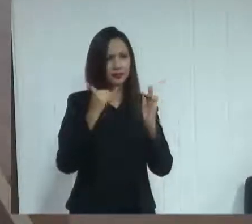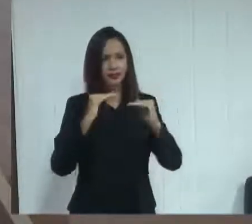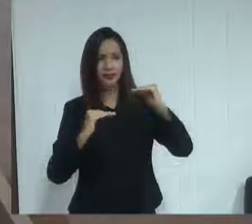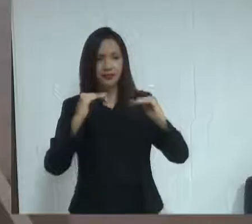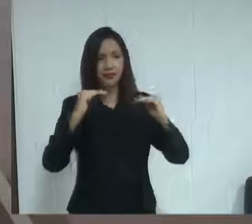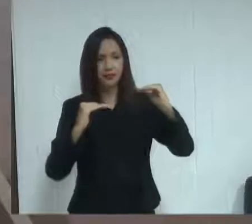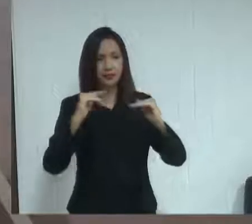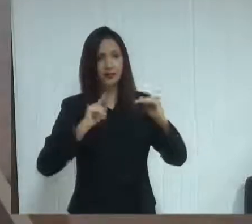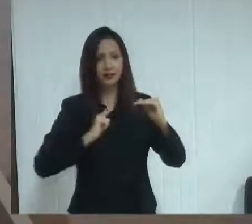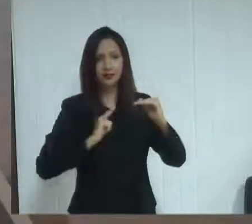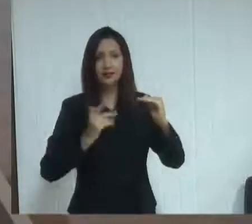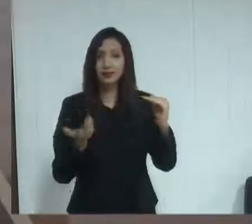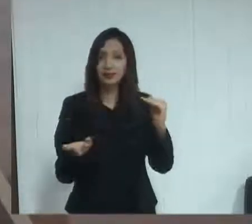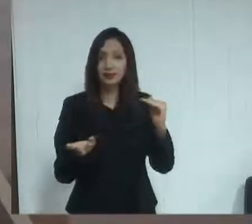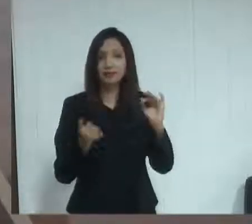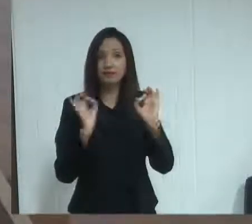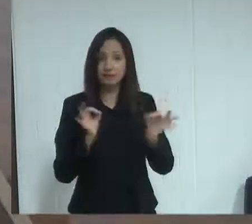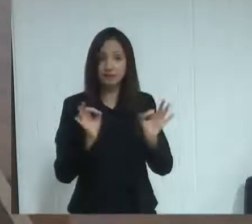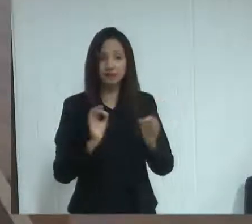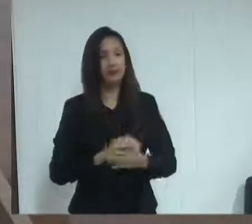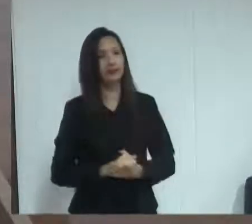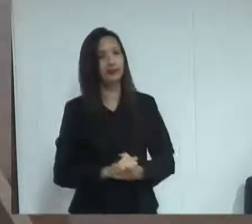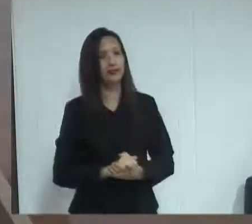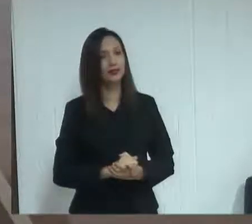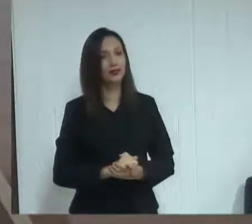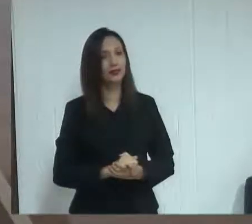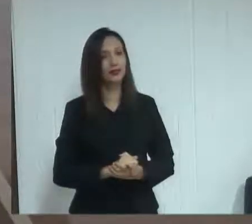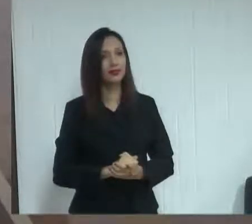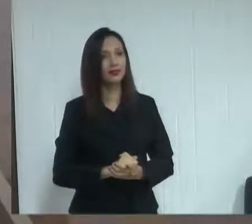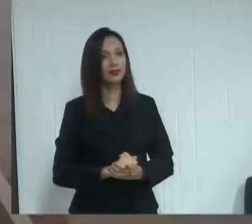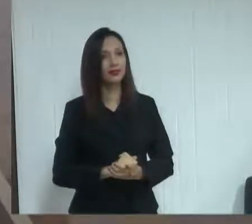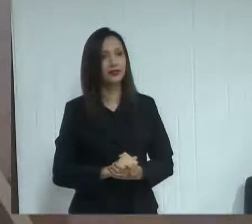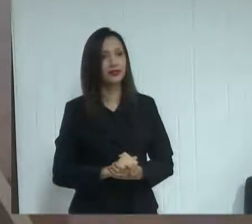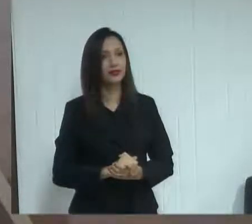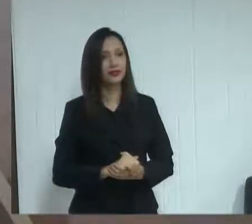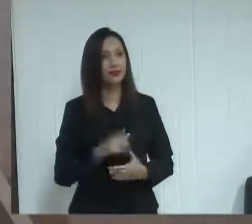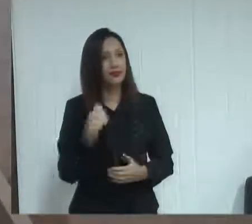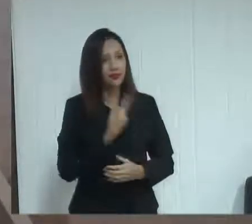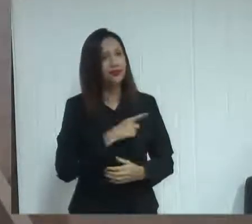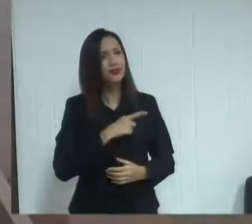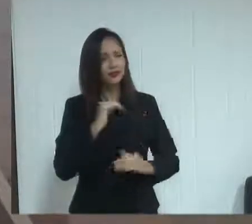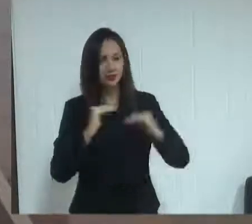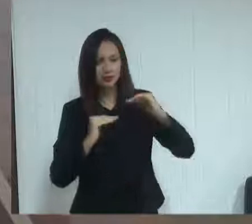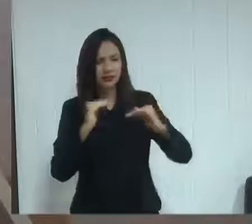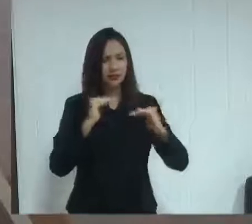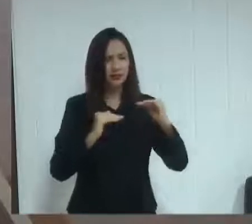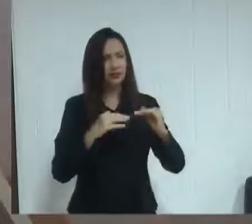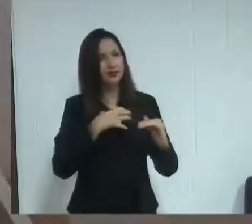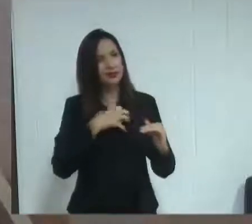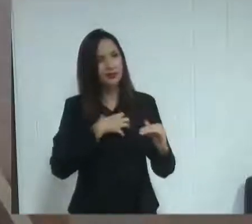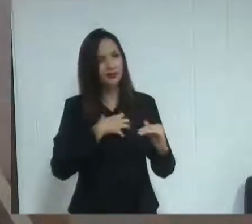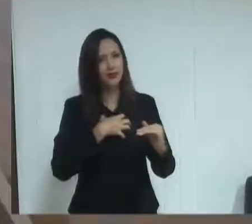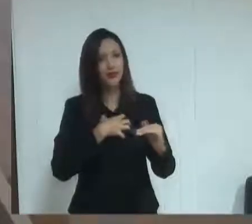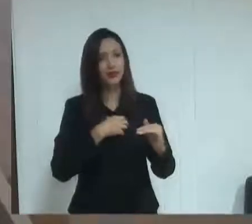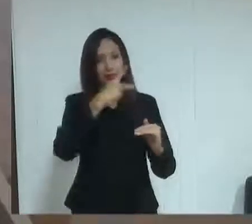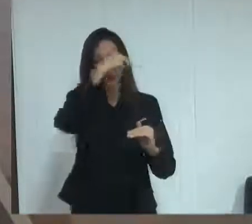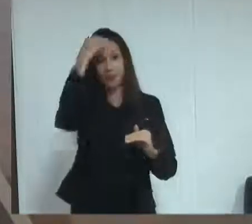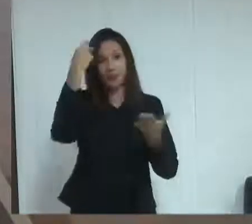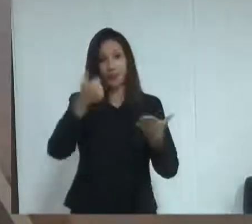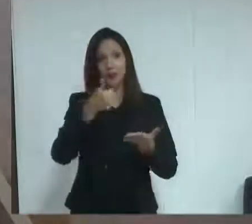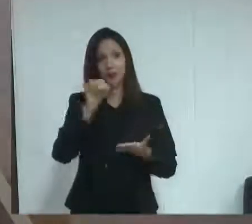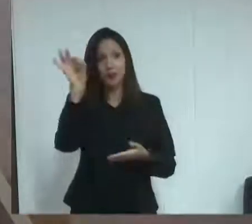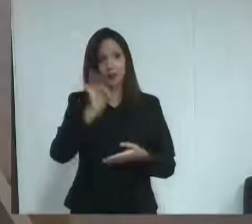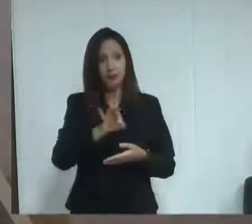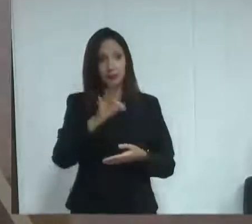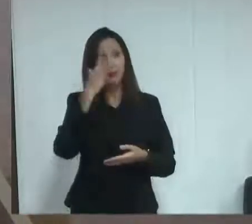proporcional ao que tem. É fato, né? E a gente tem que ponderar sobre isso. E se o prefeito quiser dar 10% amanhã, eu não estou dizendo que